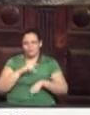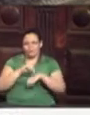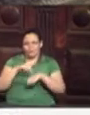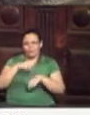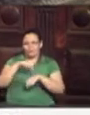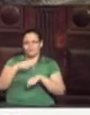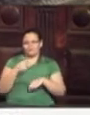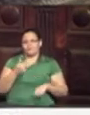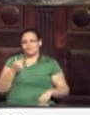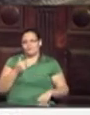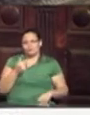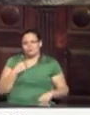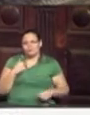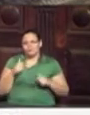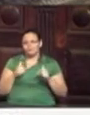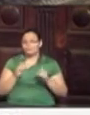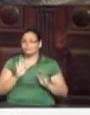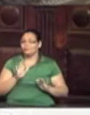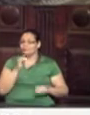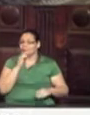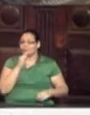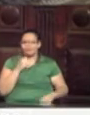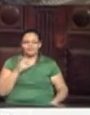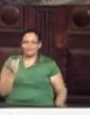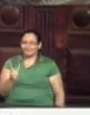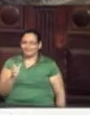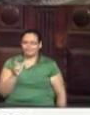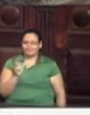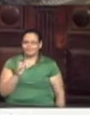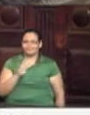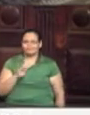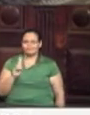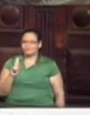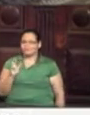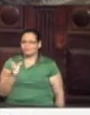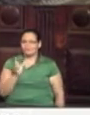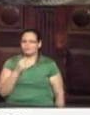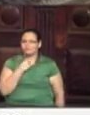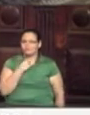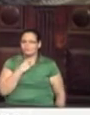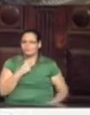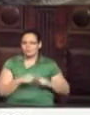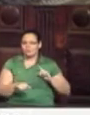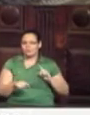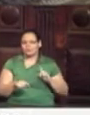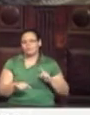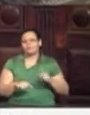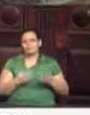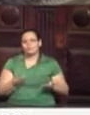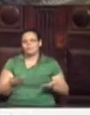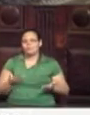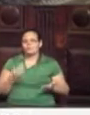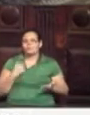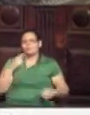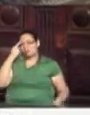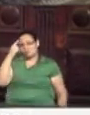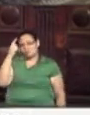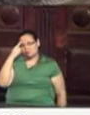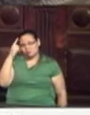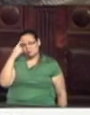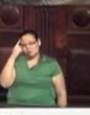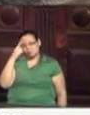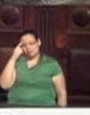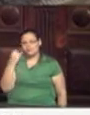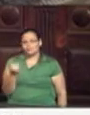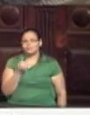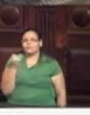proibidos de ter acesso ao bilhete único, porque somando as 2 matrículas tem rendimentos de R$ 3.500, R$ 3.600 e, portanto, não podem usar o bilhete. Mas eu me lembro muito bem desse episódio,